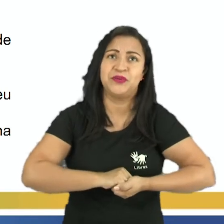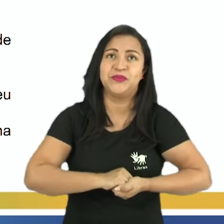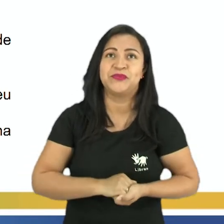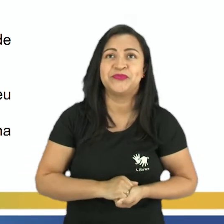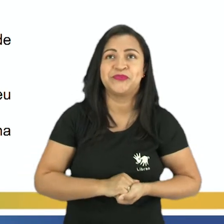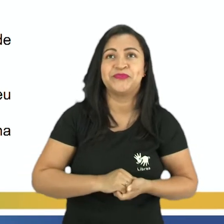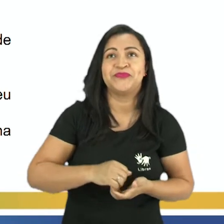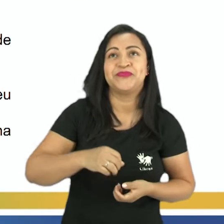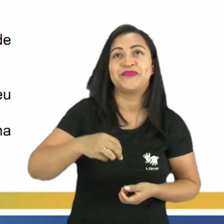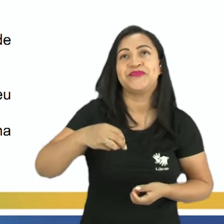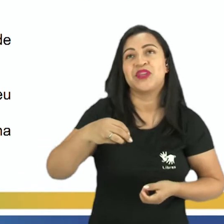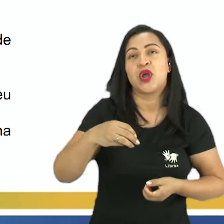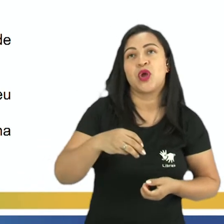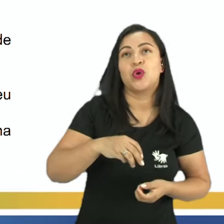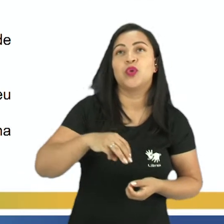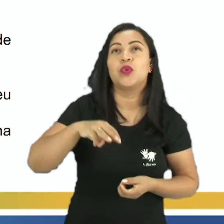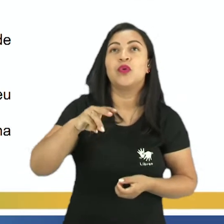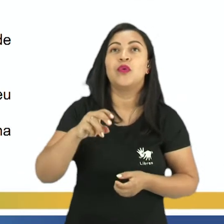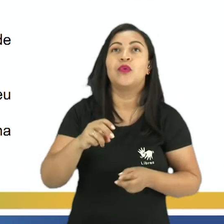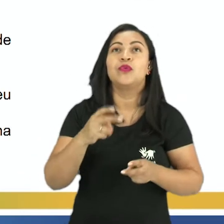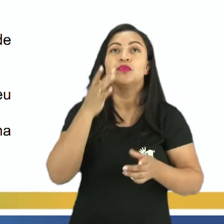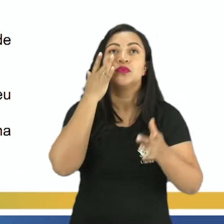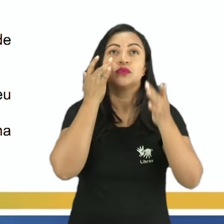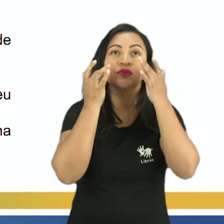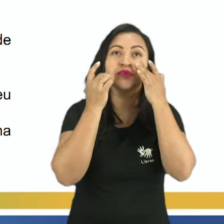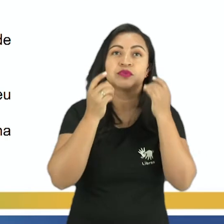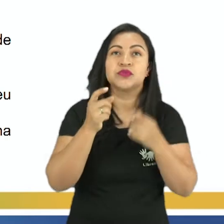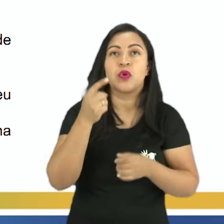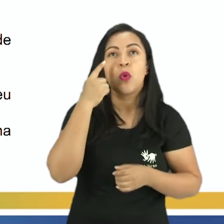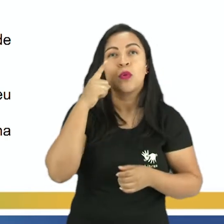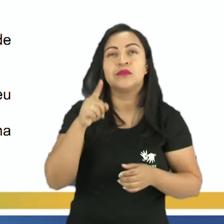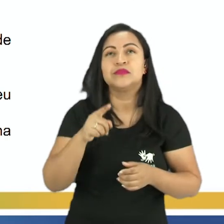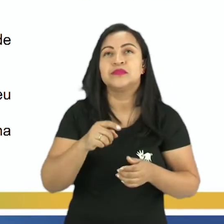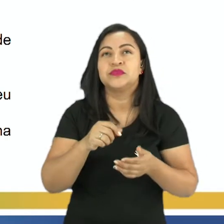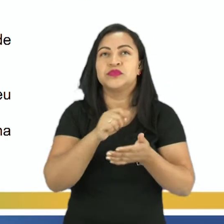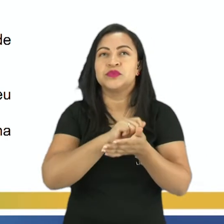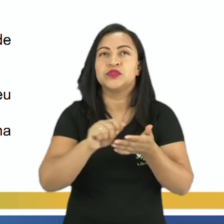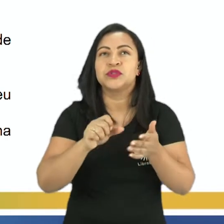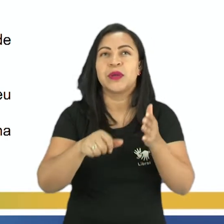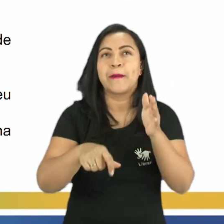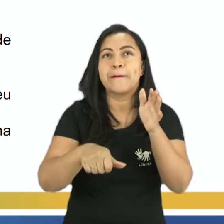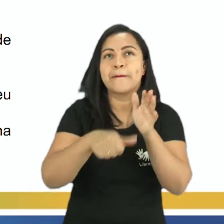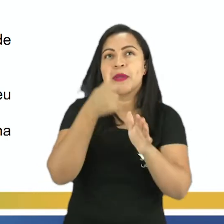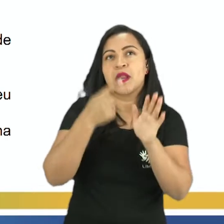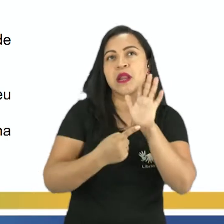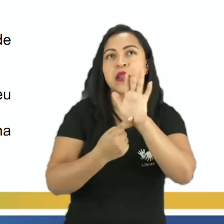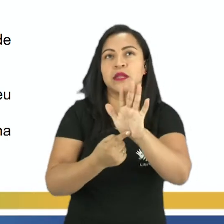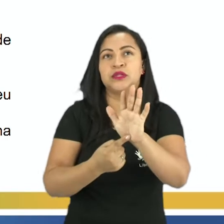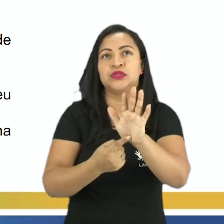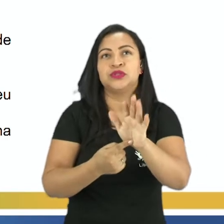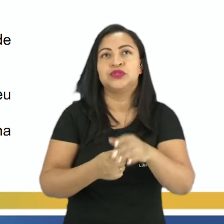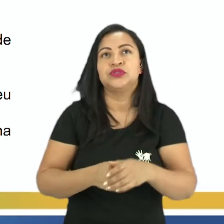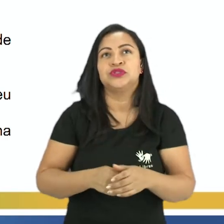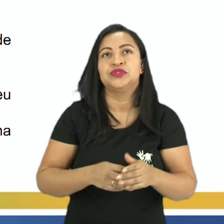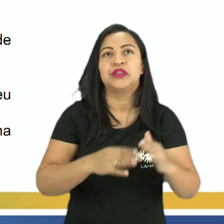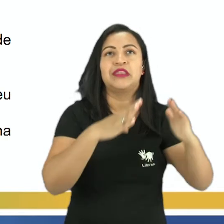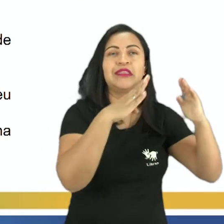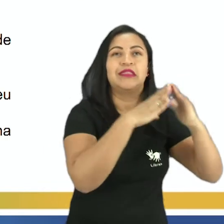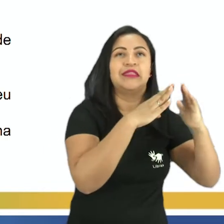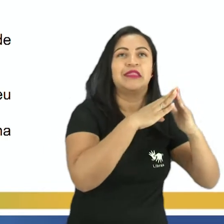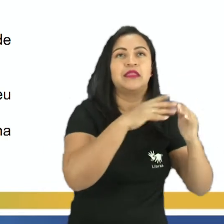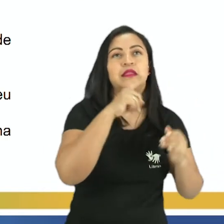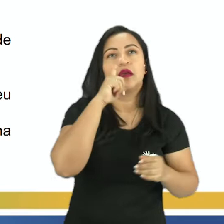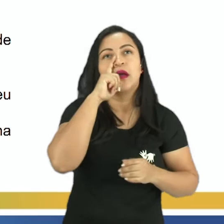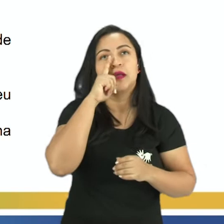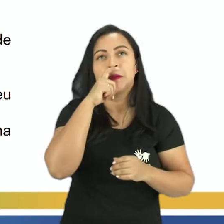Clara Machado, João e Maria. Observe que eu começo assim. Primeira cena. Na casa dos pais.